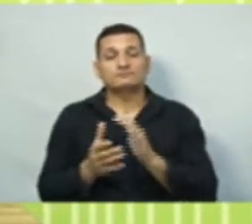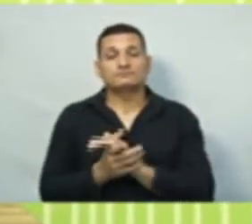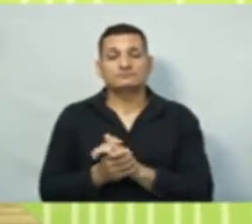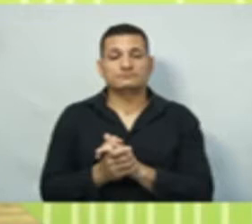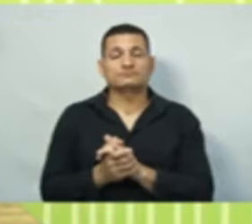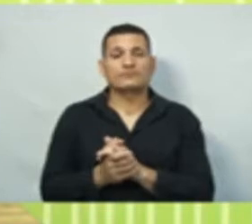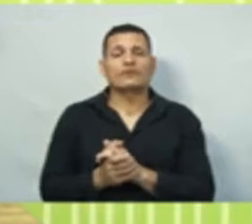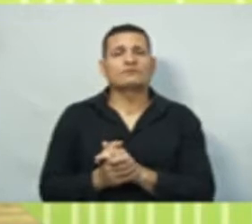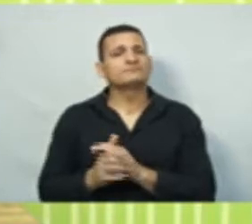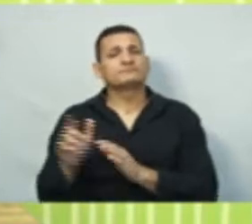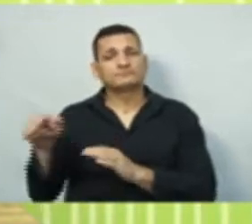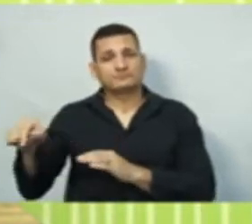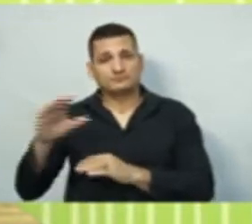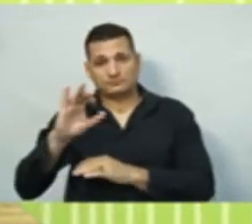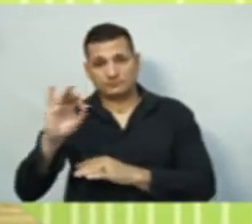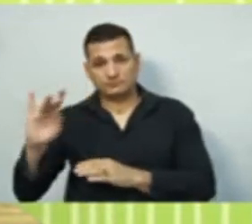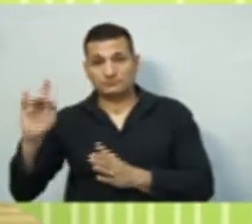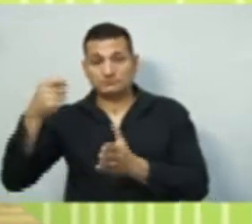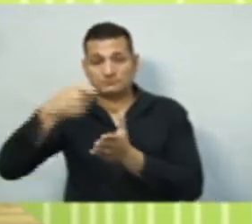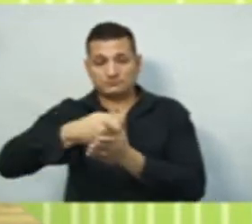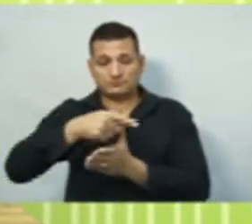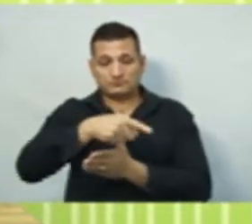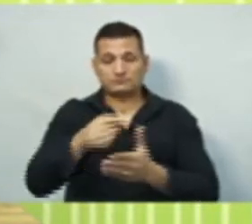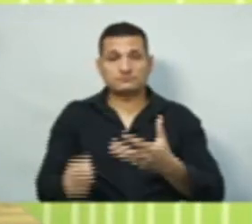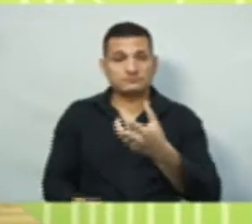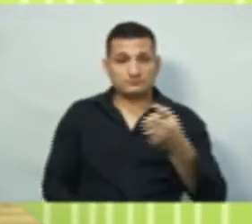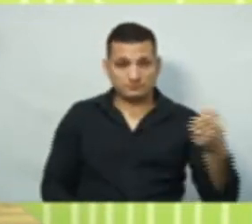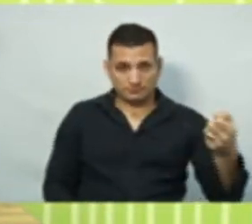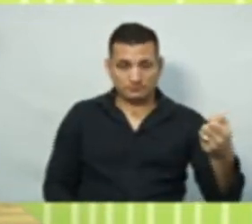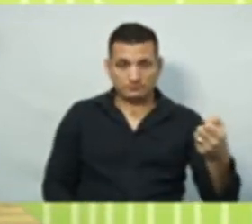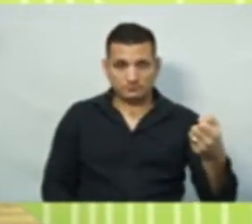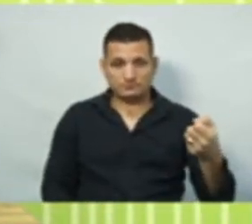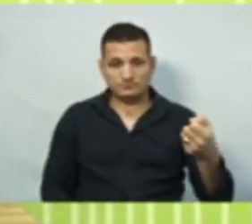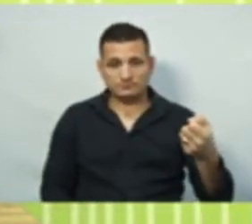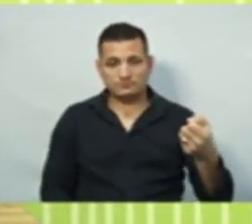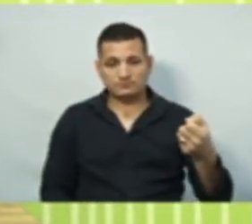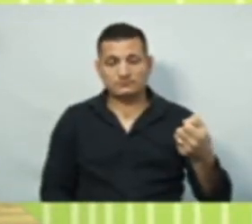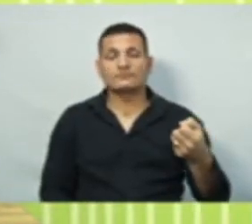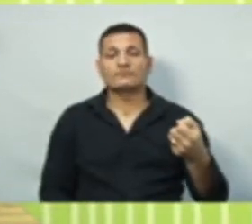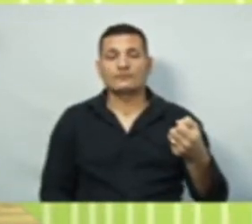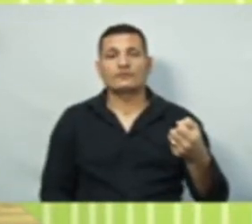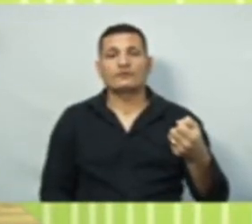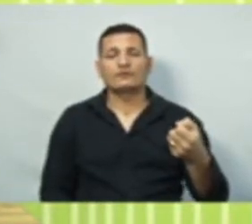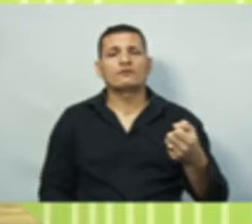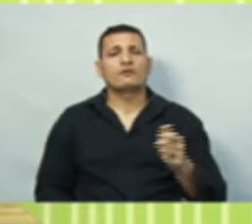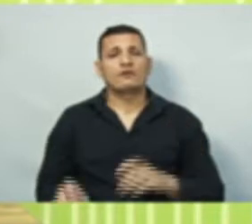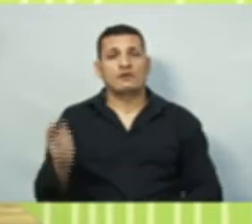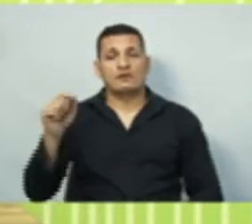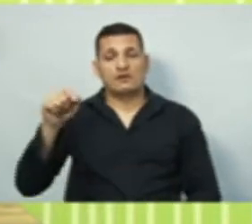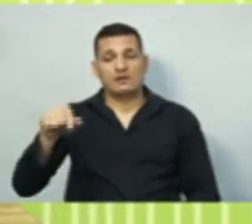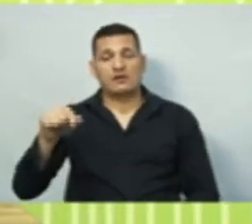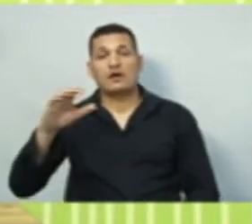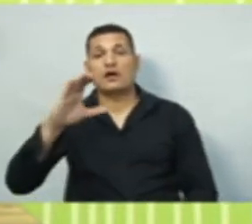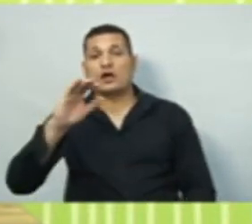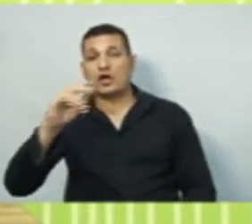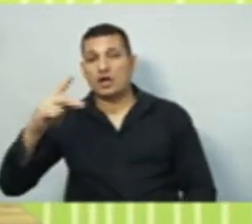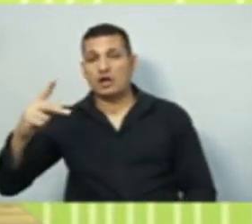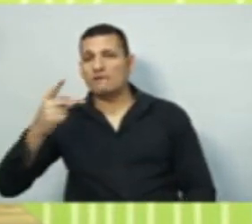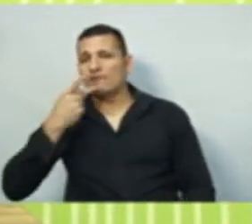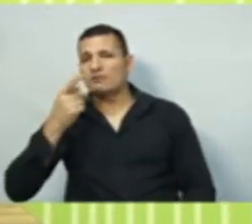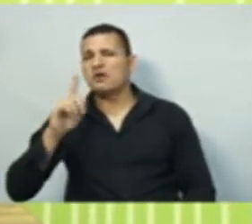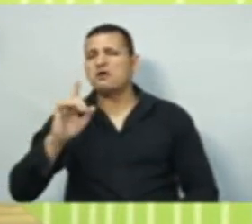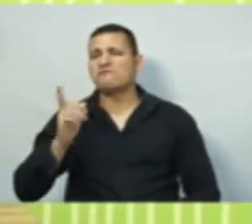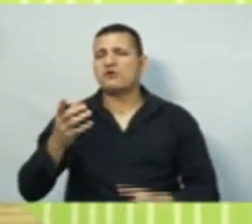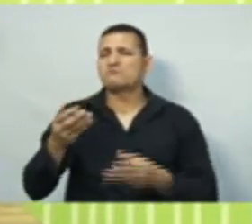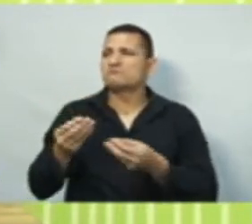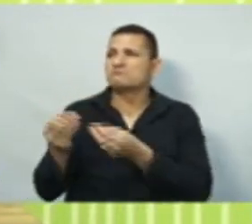esse recebimento, todo mundo recebe o custo. E a cooperativa diz assim, não vou passar para o laticínio, porque